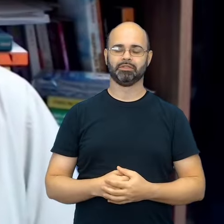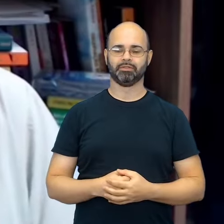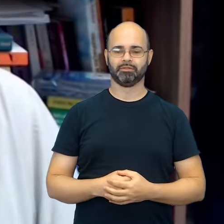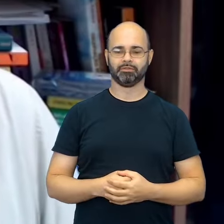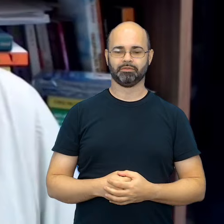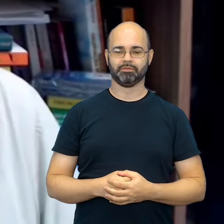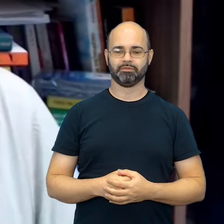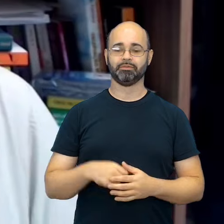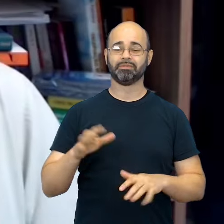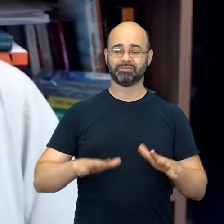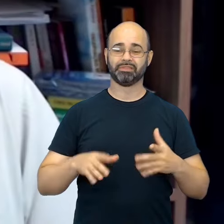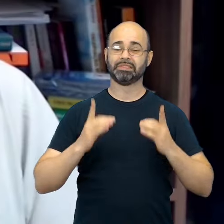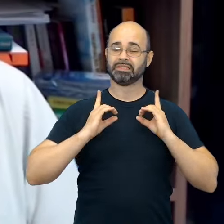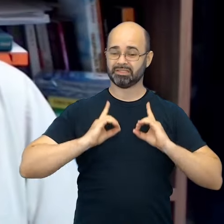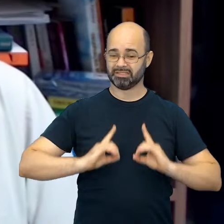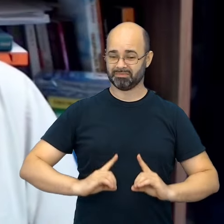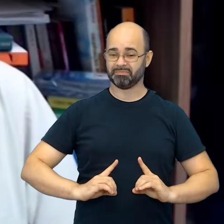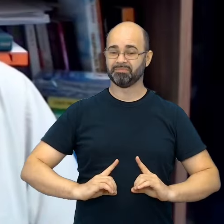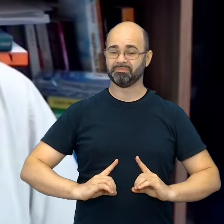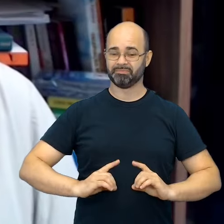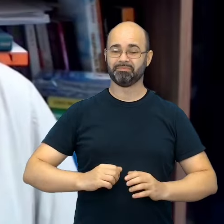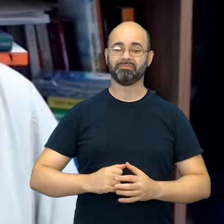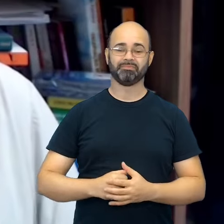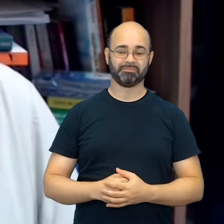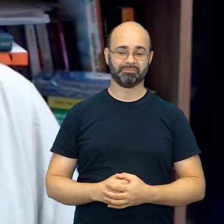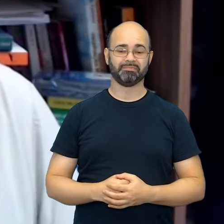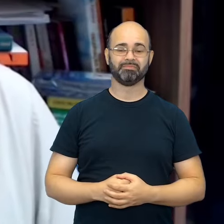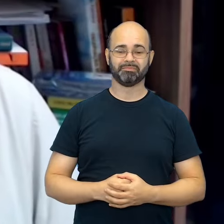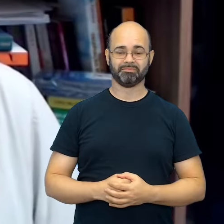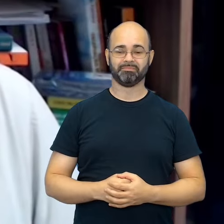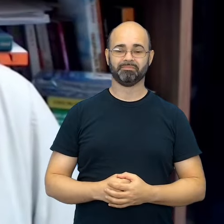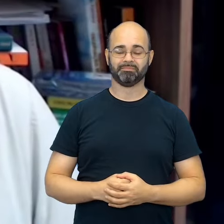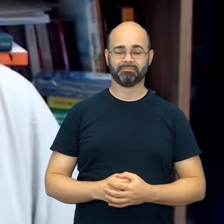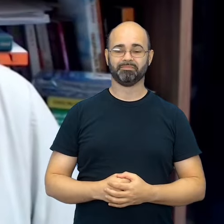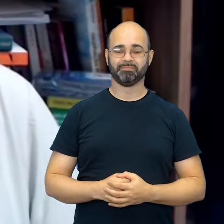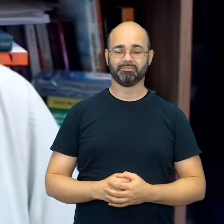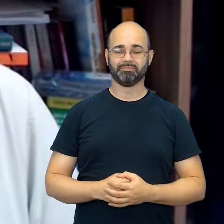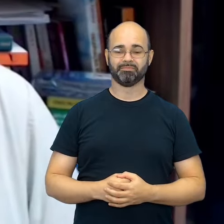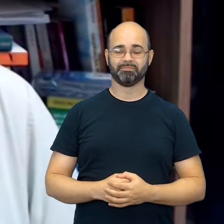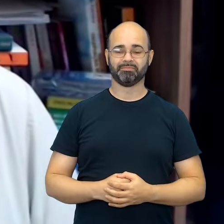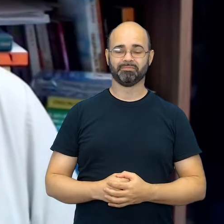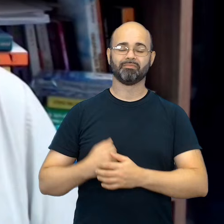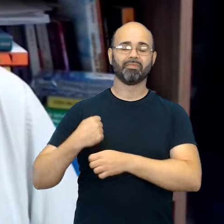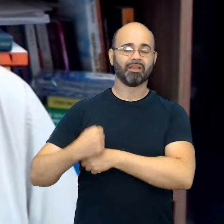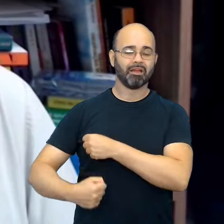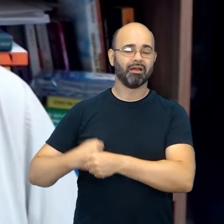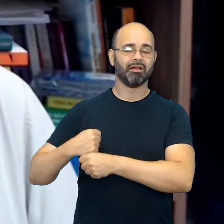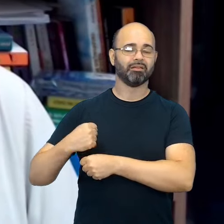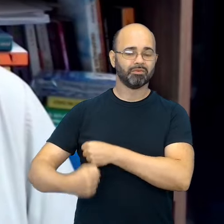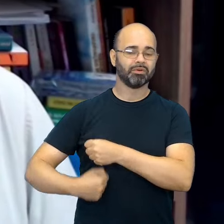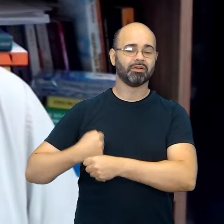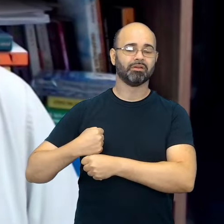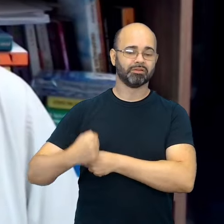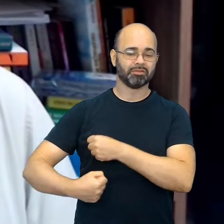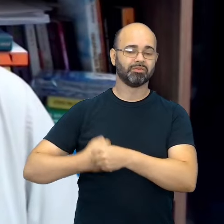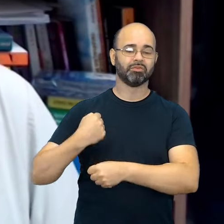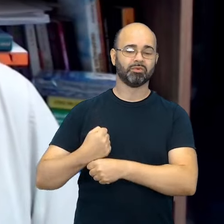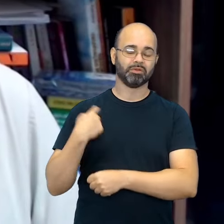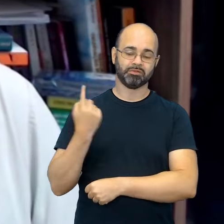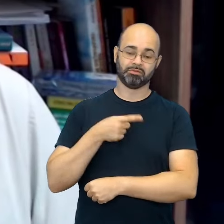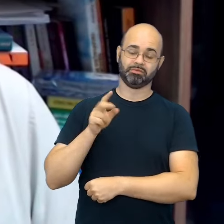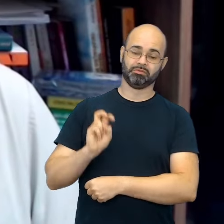de depressão, né, e que a gente a cada ano estamos ouvindo mais aí dos nossos alunos,